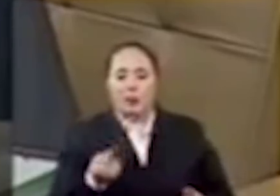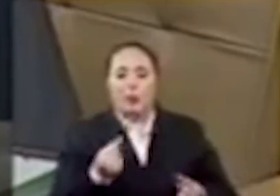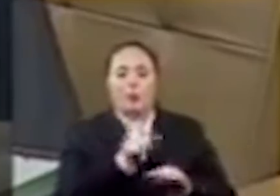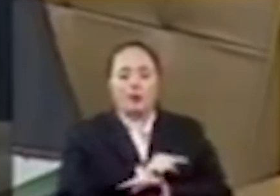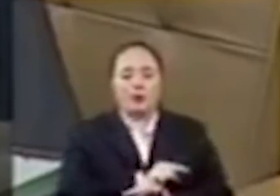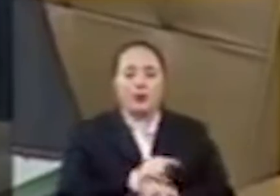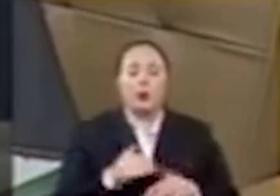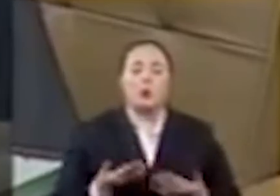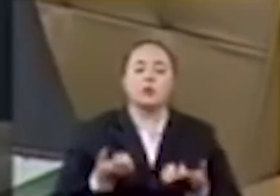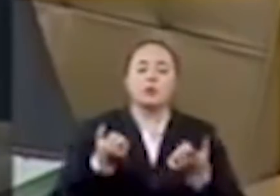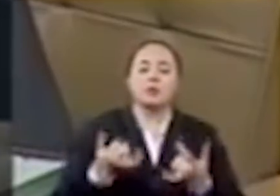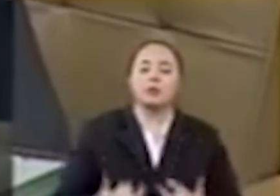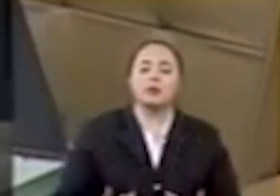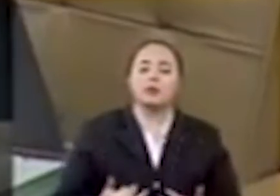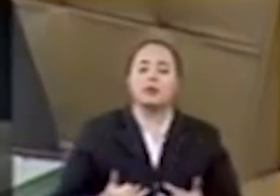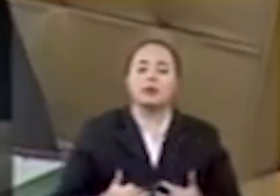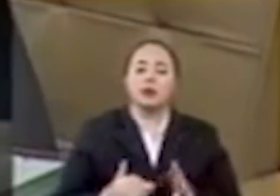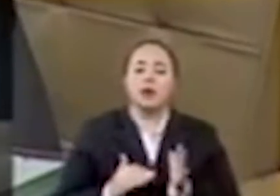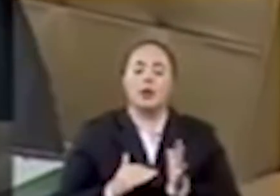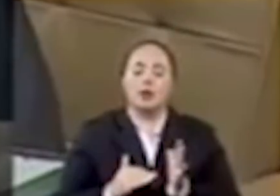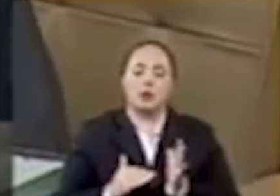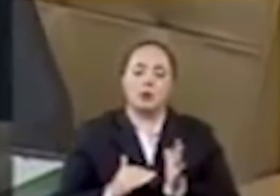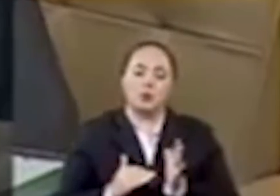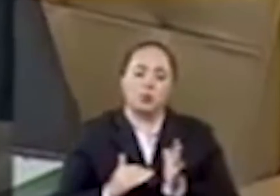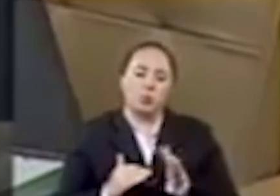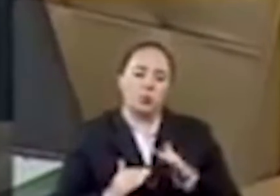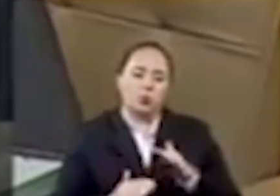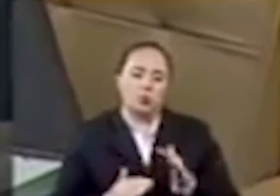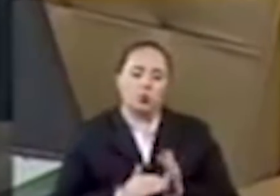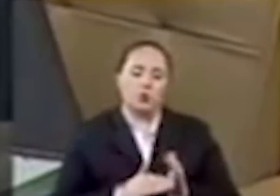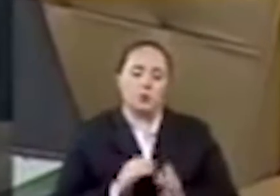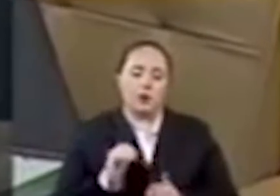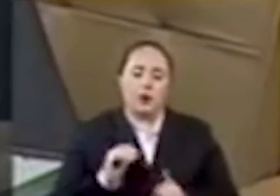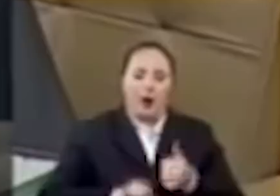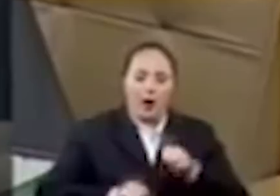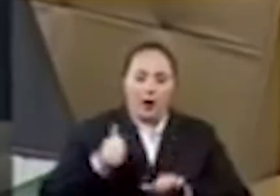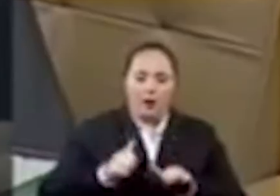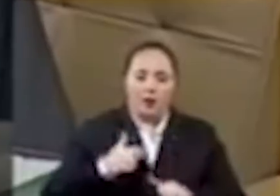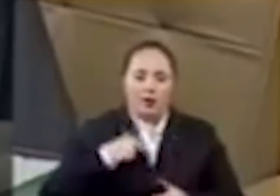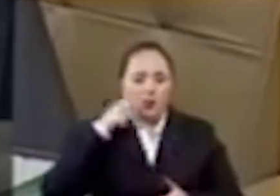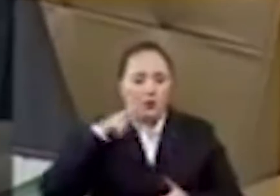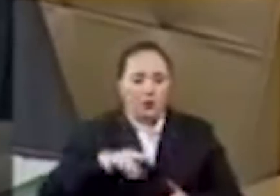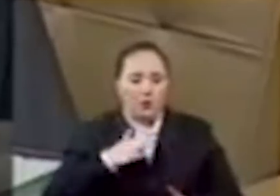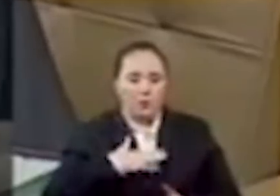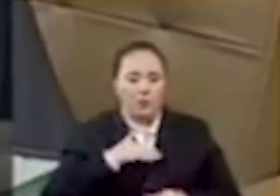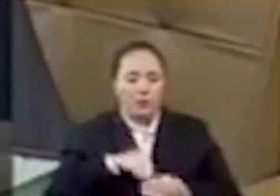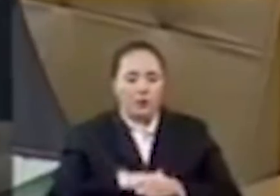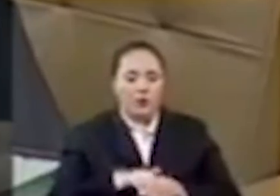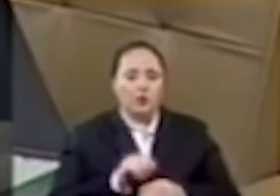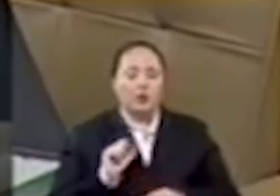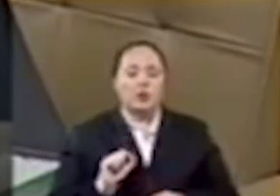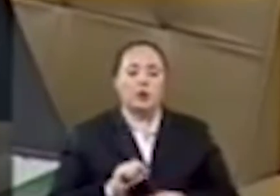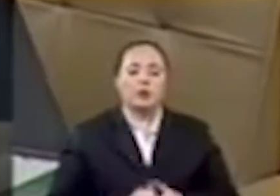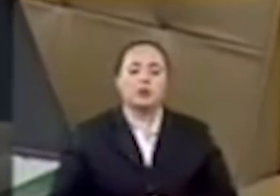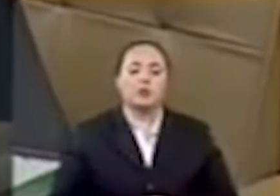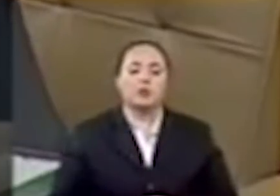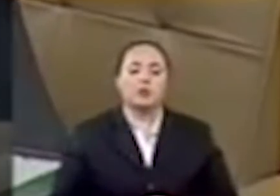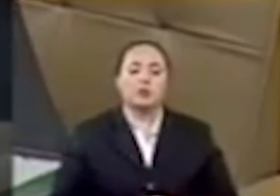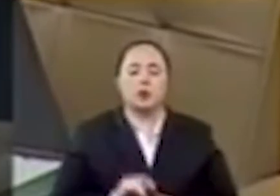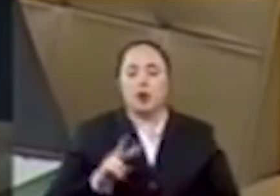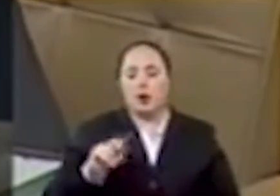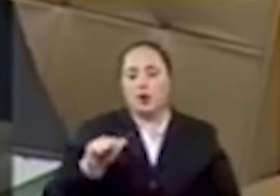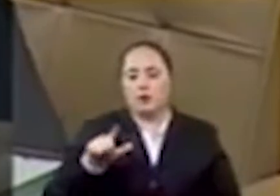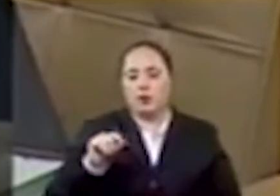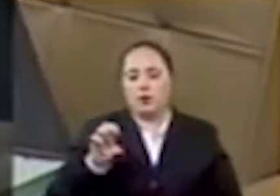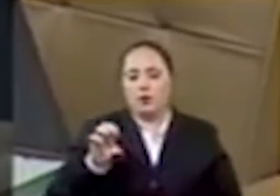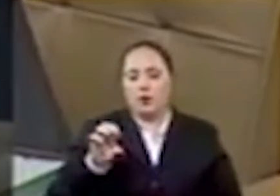quando enfatiza, em última análise, como fez no seu voto, na minha visão, a salvaguarda de valores com